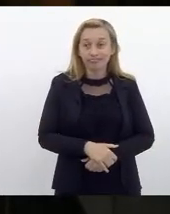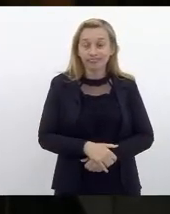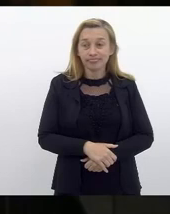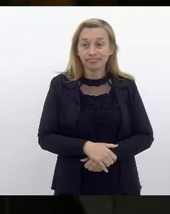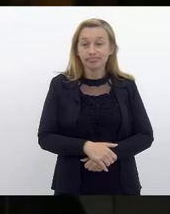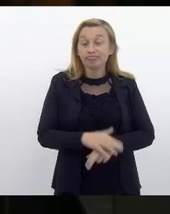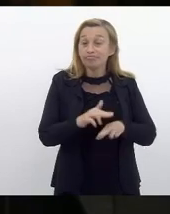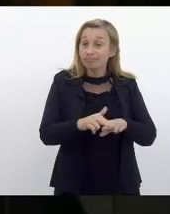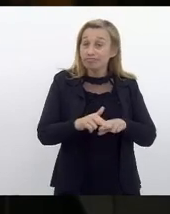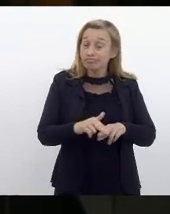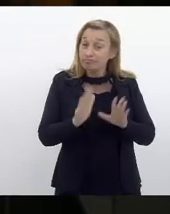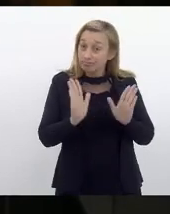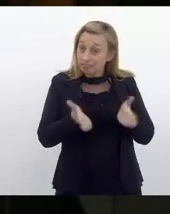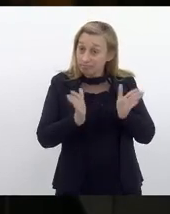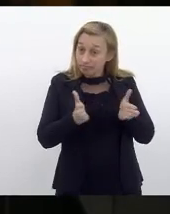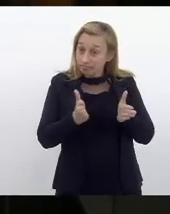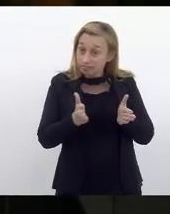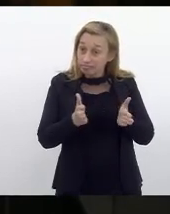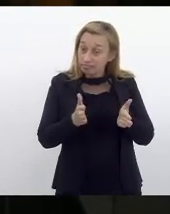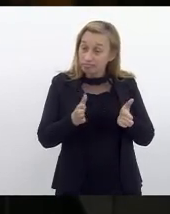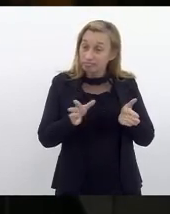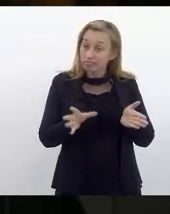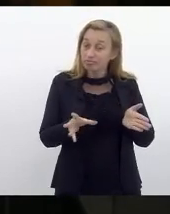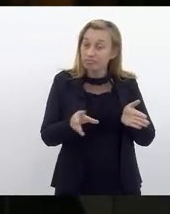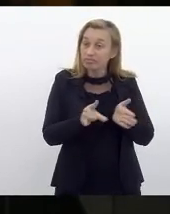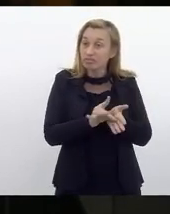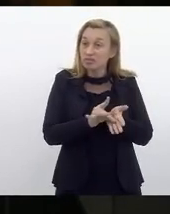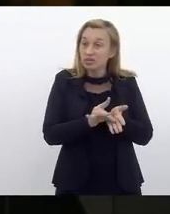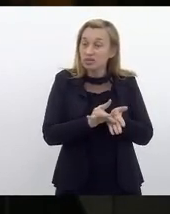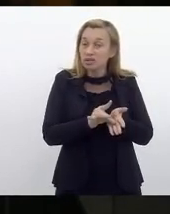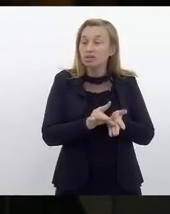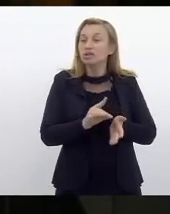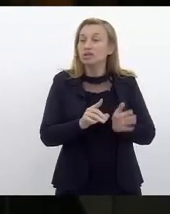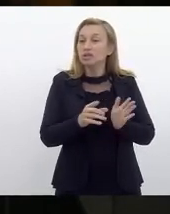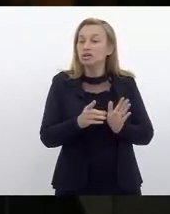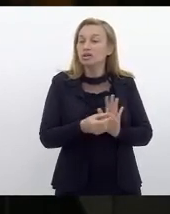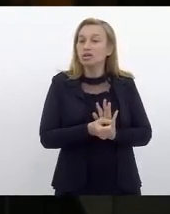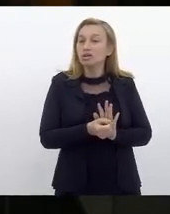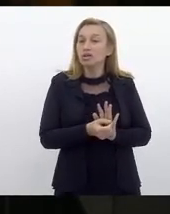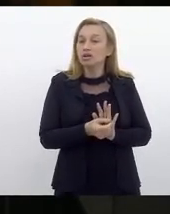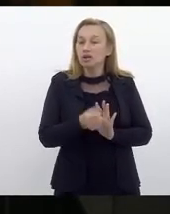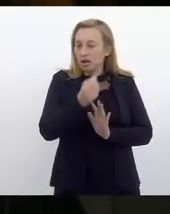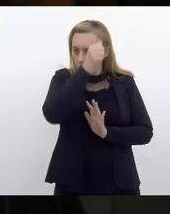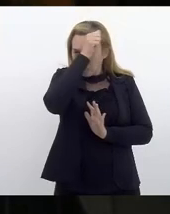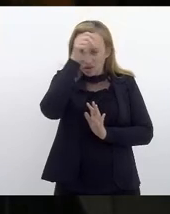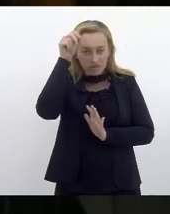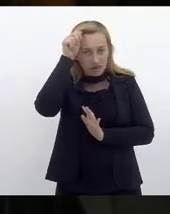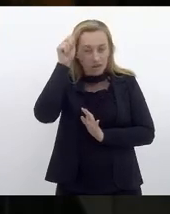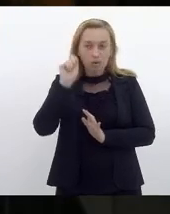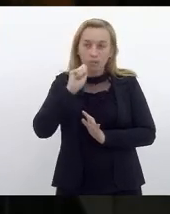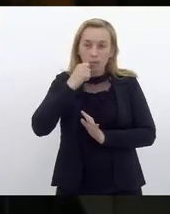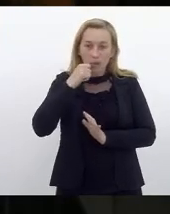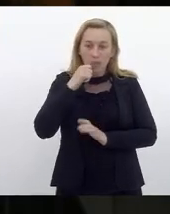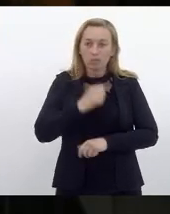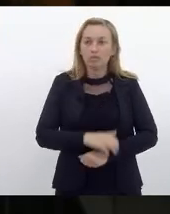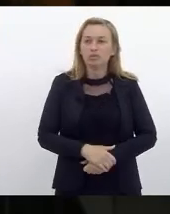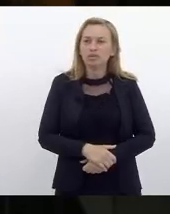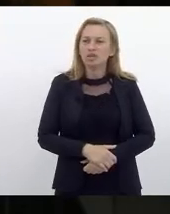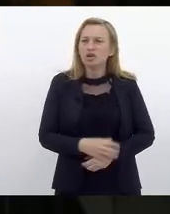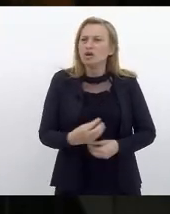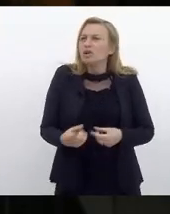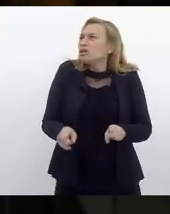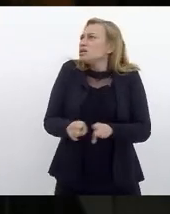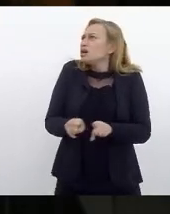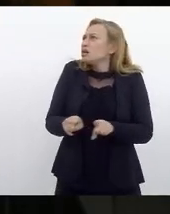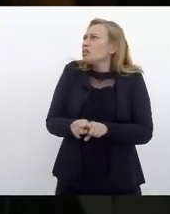Por conta disso, hoje, estou protocolando uma moção de repúdio ao prefeito Eduardo Paes. Mas também, o que